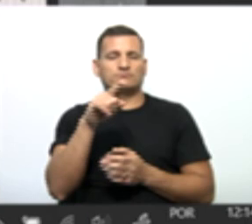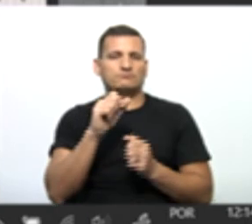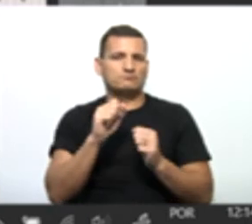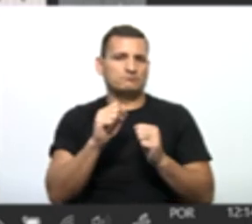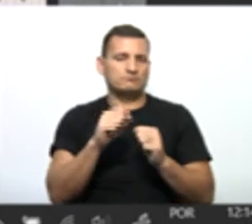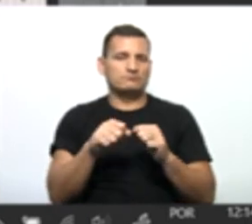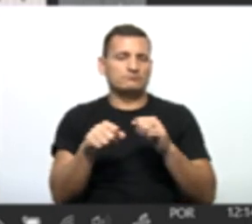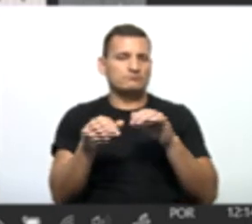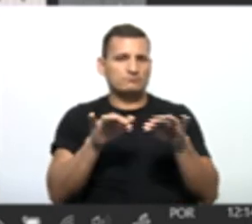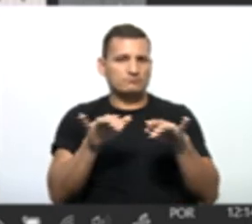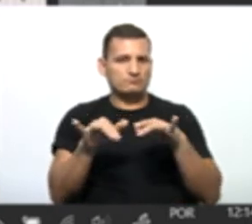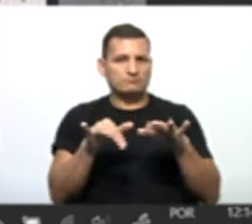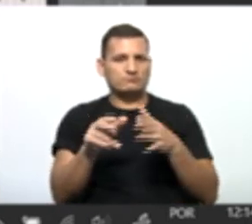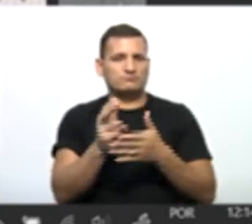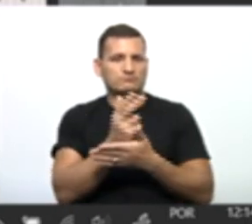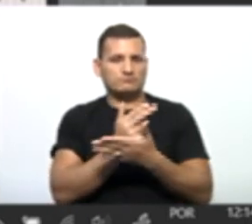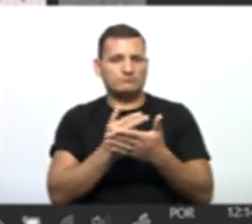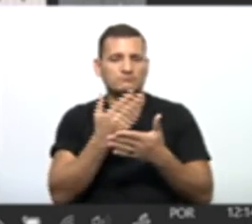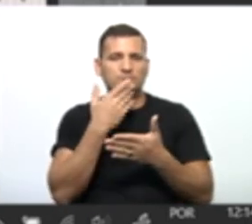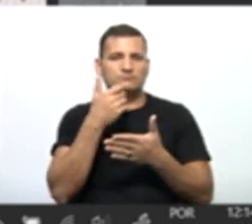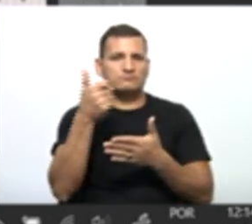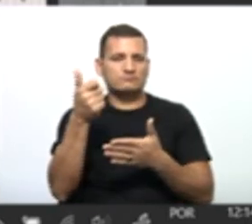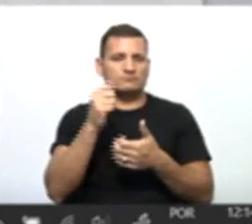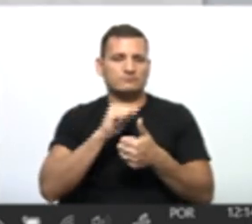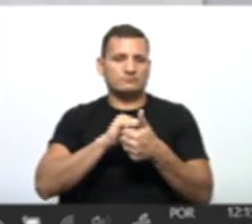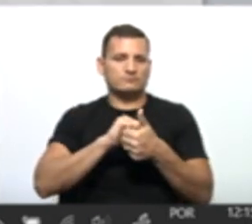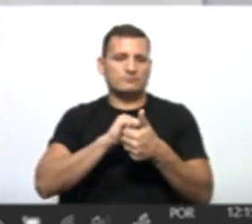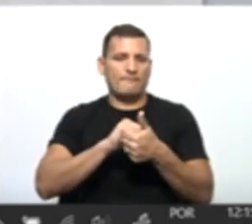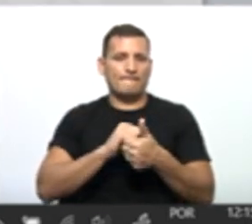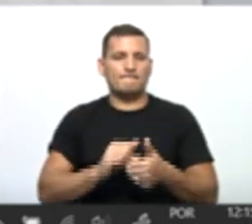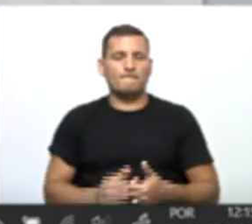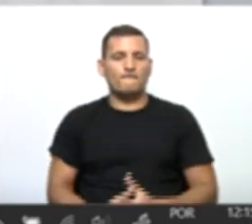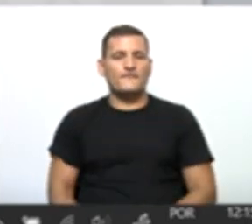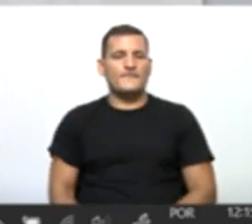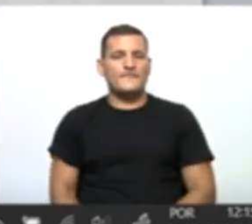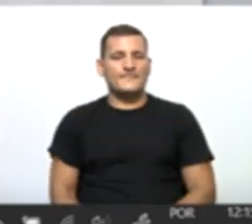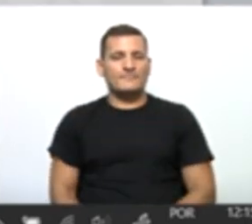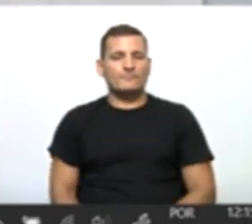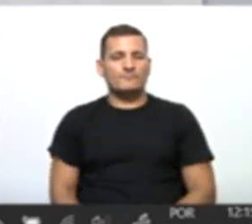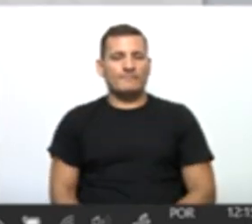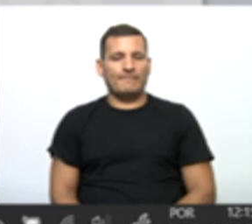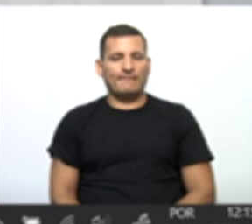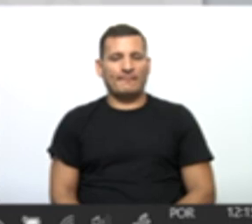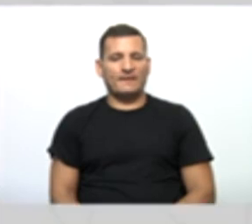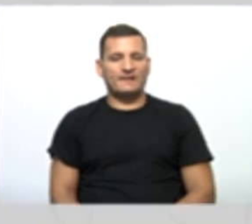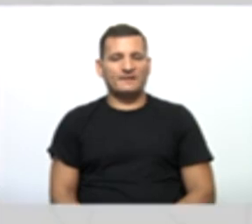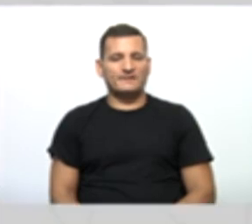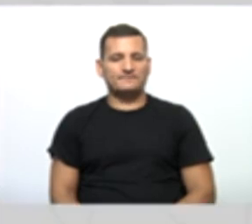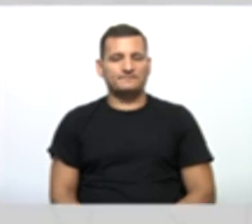desenvolvendo e melhorando a qualidade, certo? Voltando aqui, pessoal.